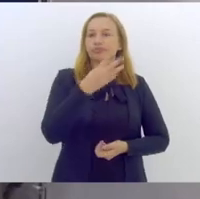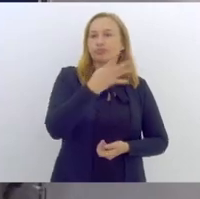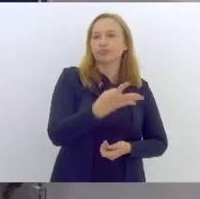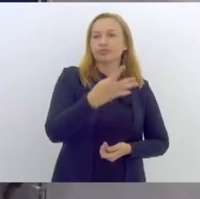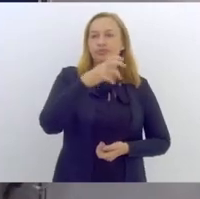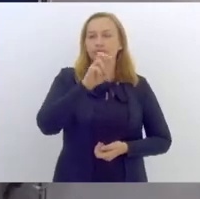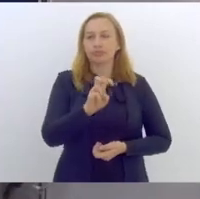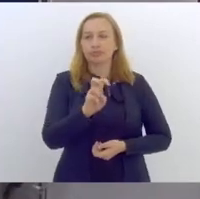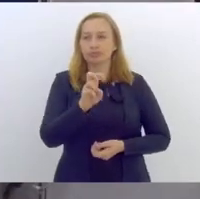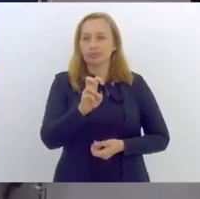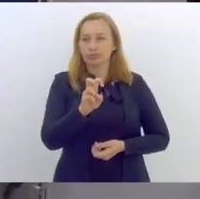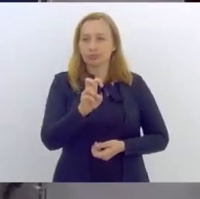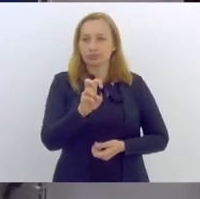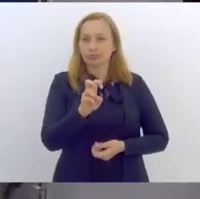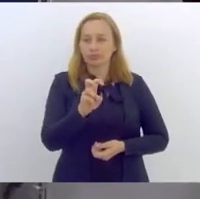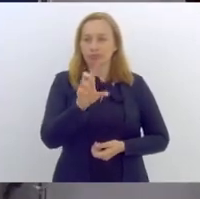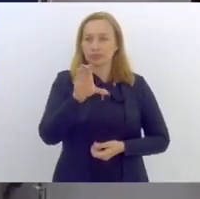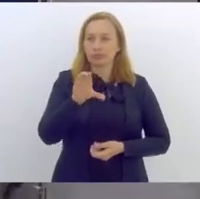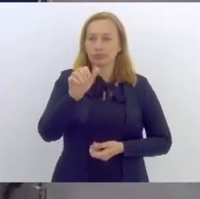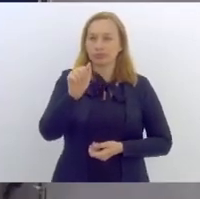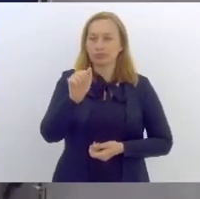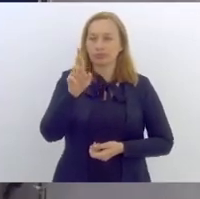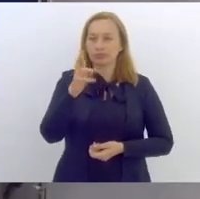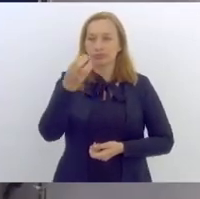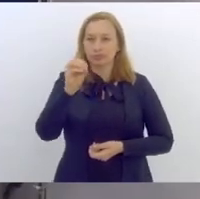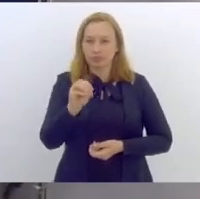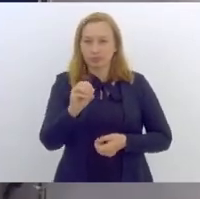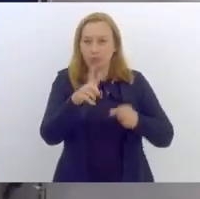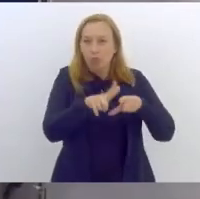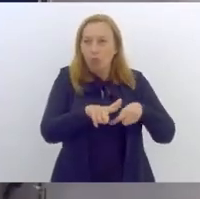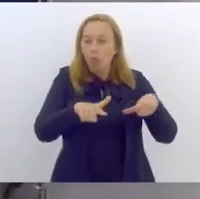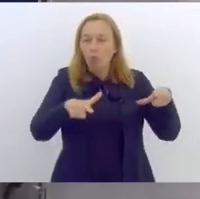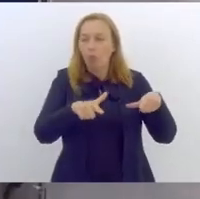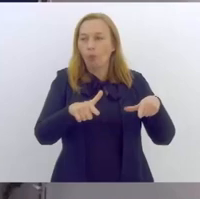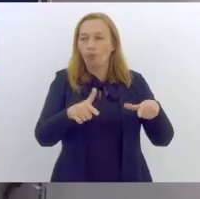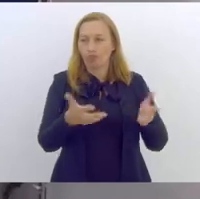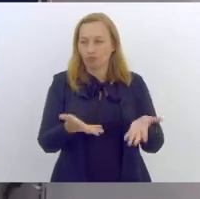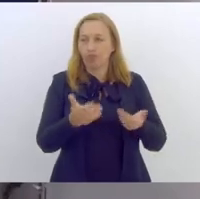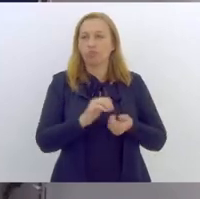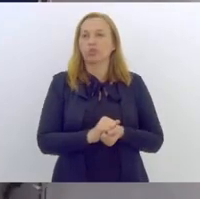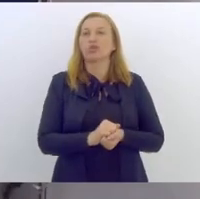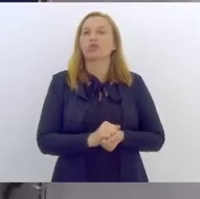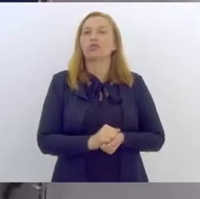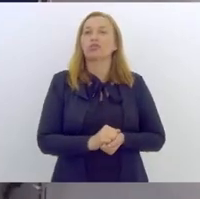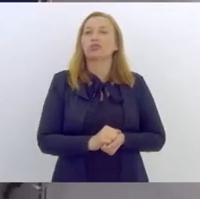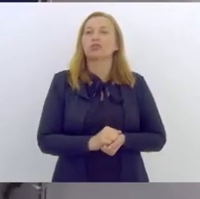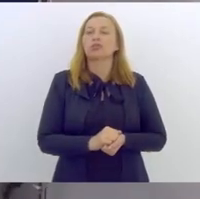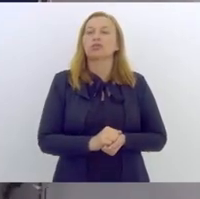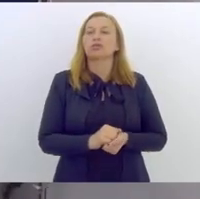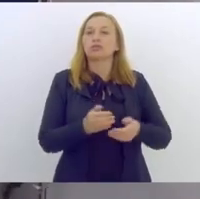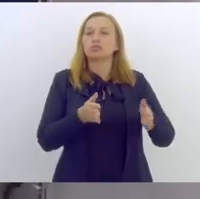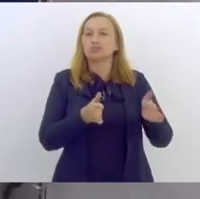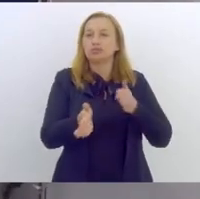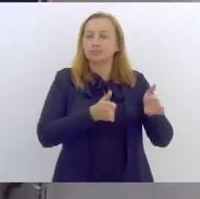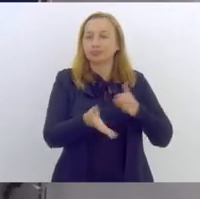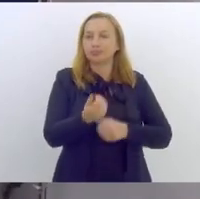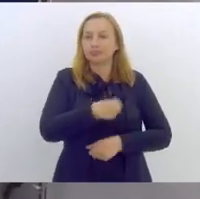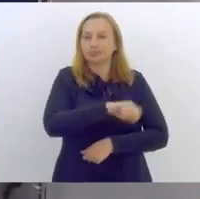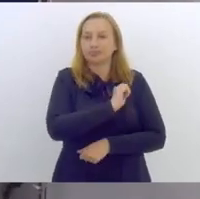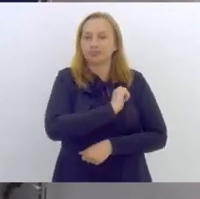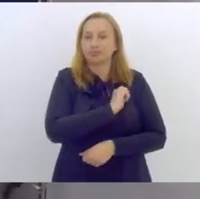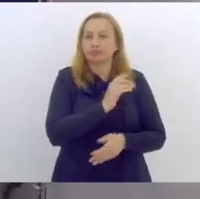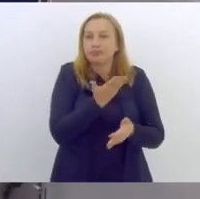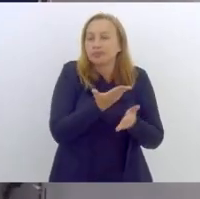cargos né durante o regime de recuperação fiscal e tendo esse déficit né a